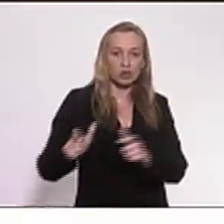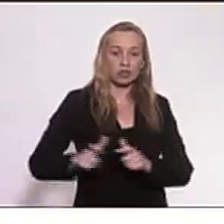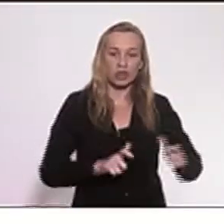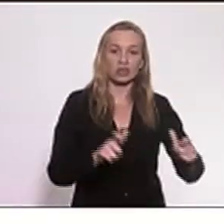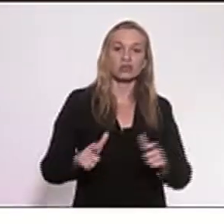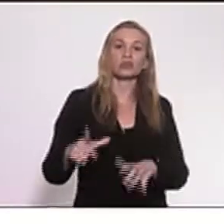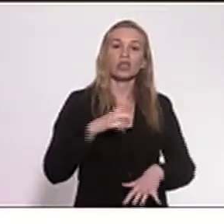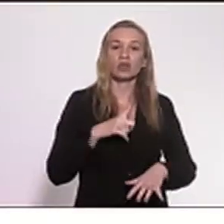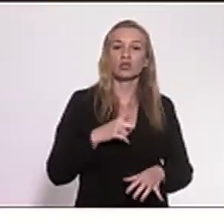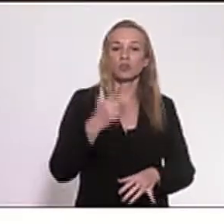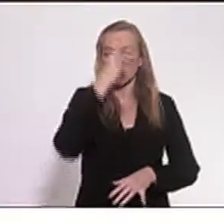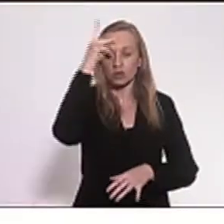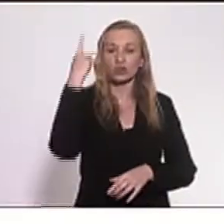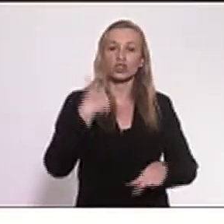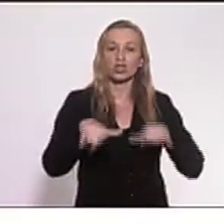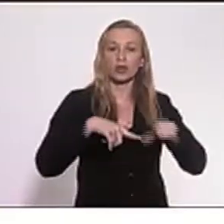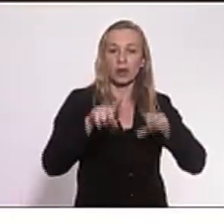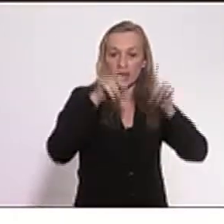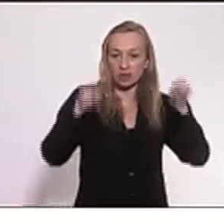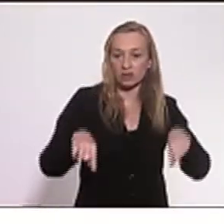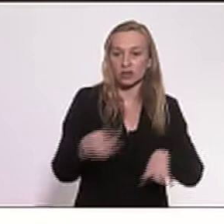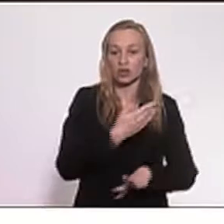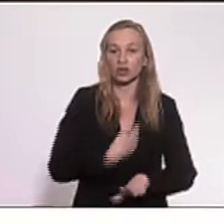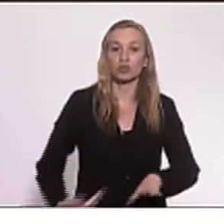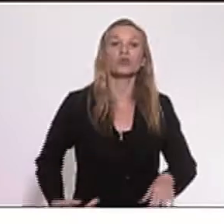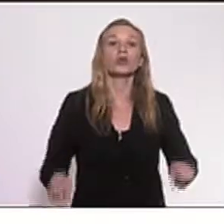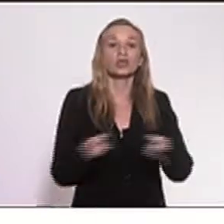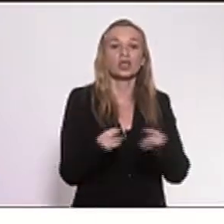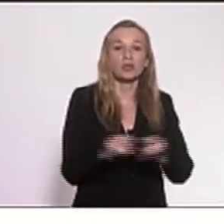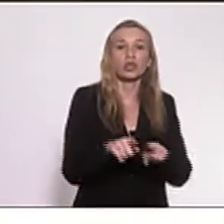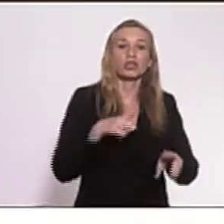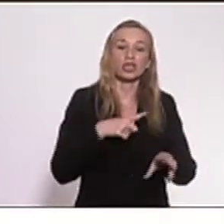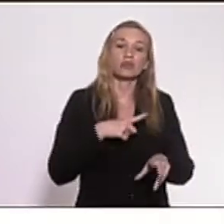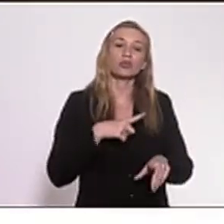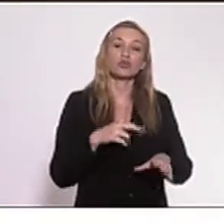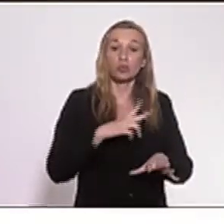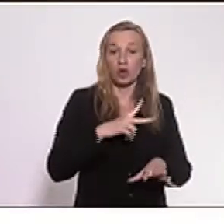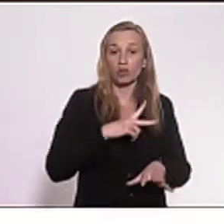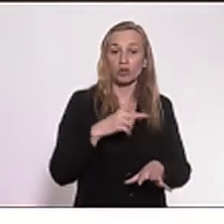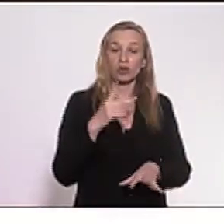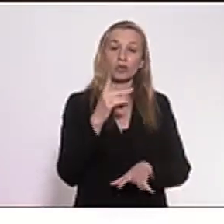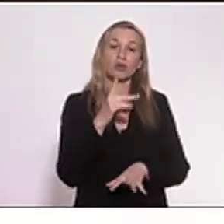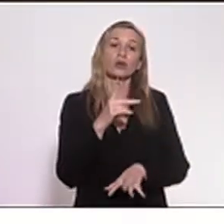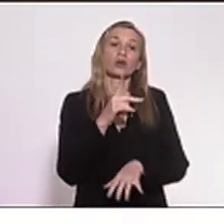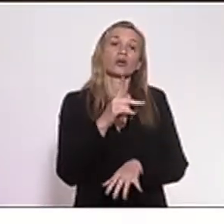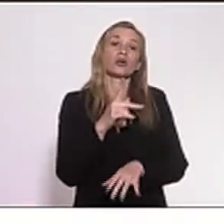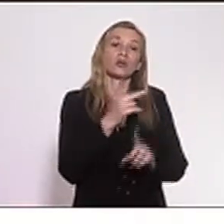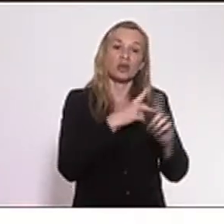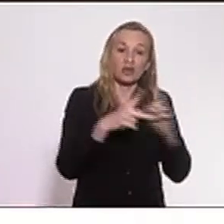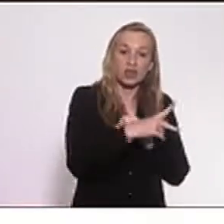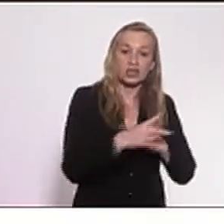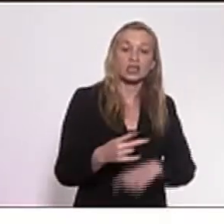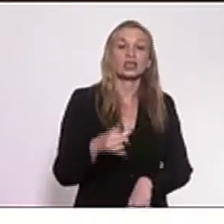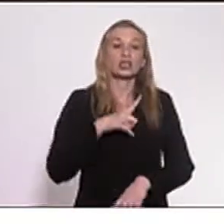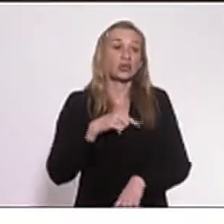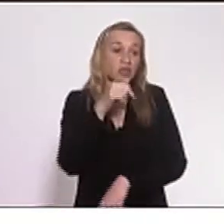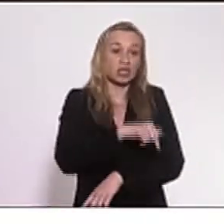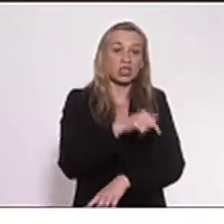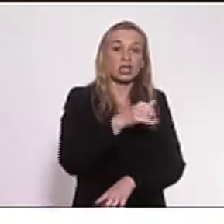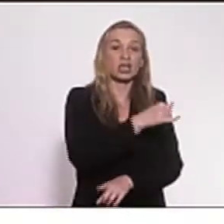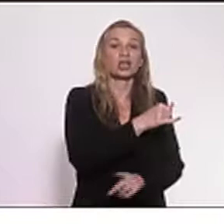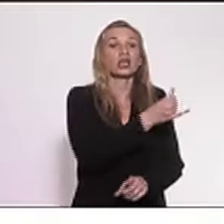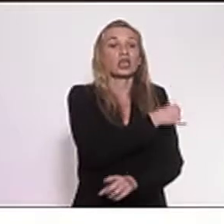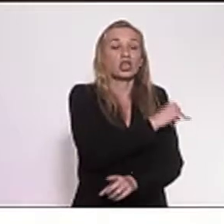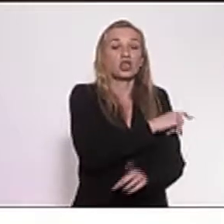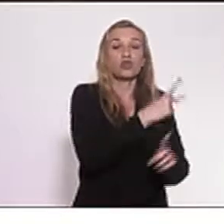públicos, a gente tem também regimes próprios de previdência. Aqui no estado do Rio de Janeiro, nós temos o Rio Previdência, que é